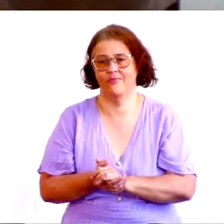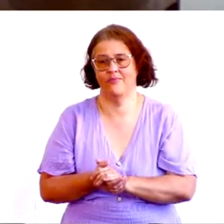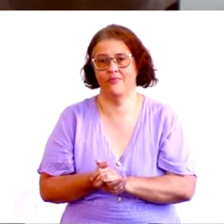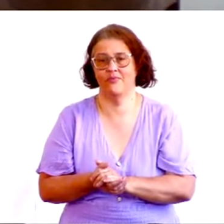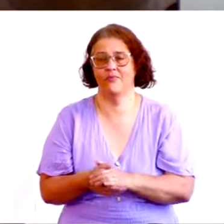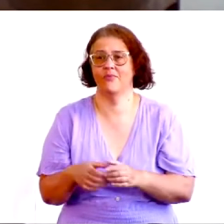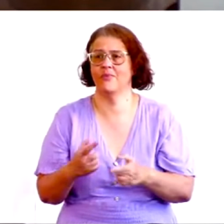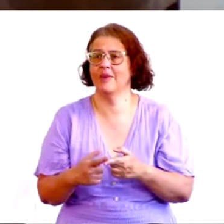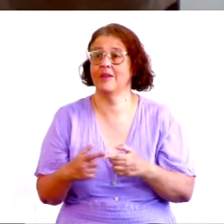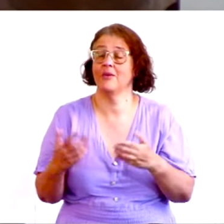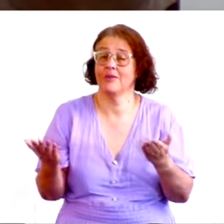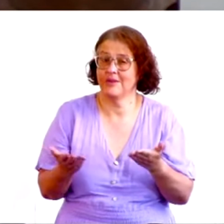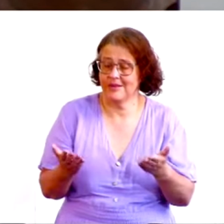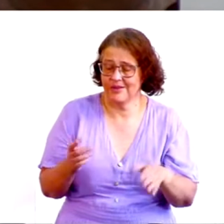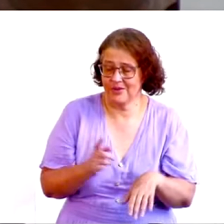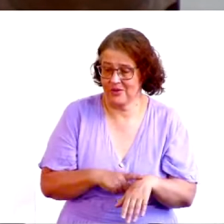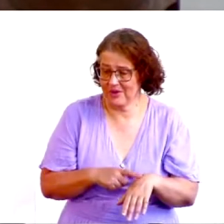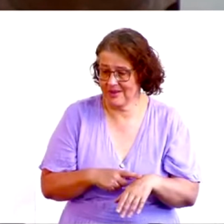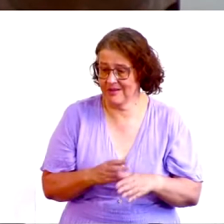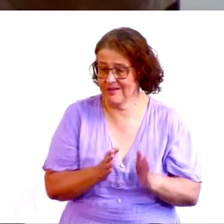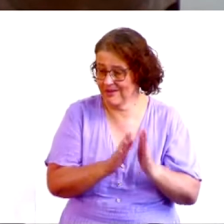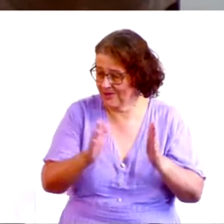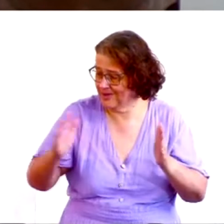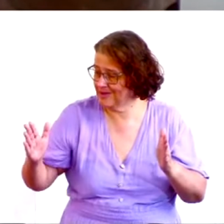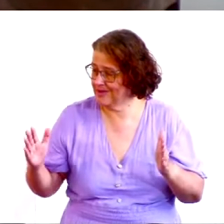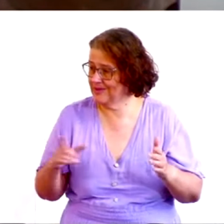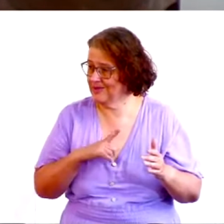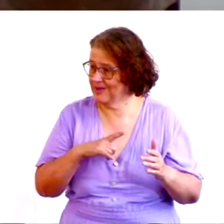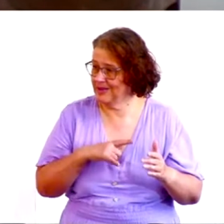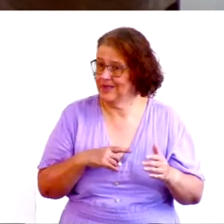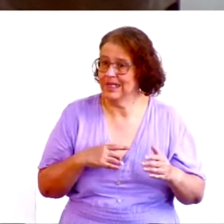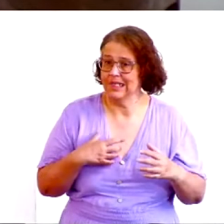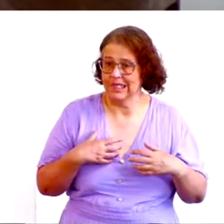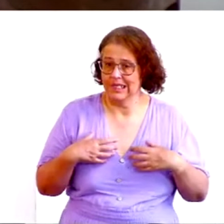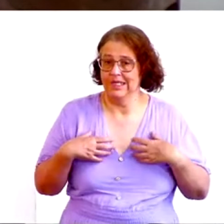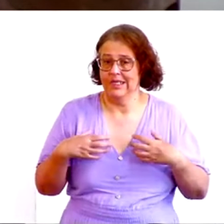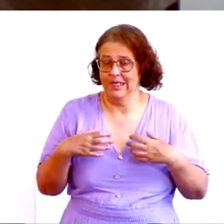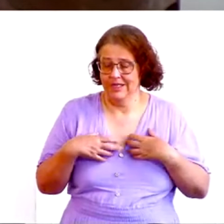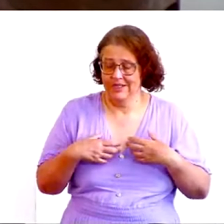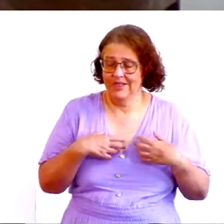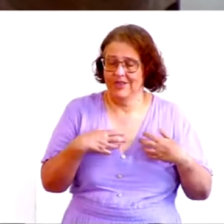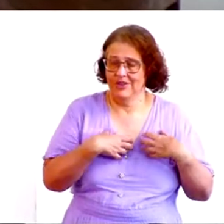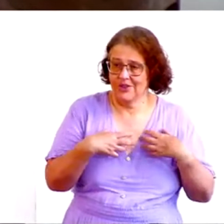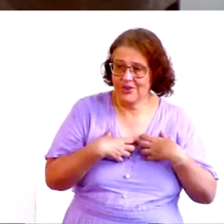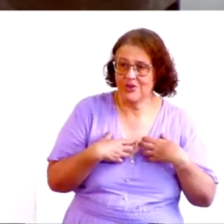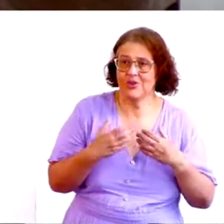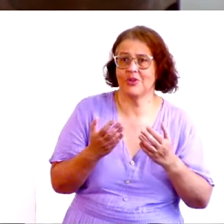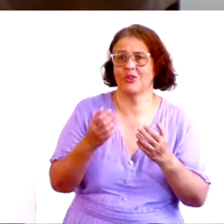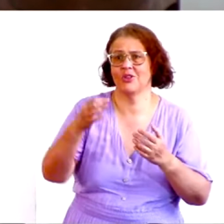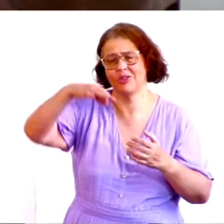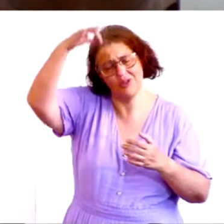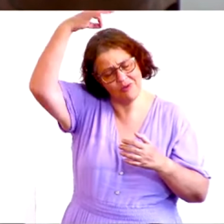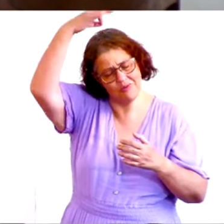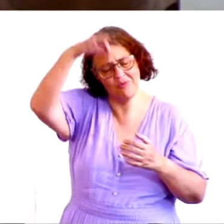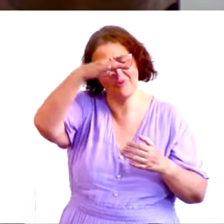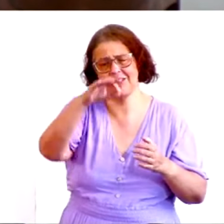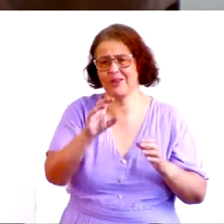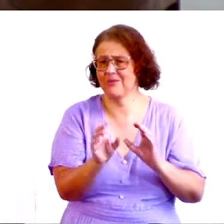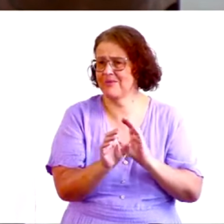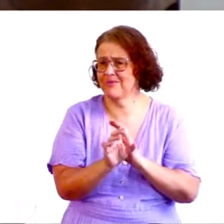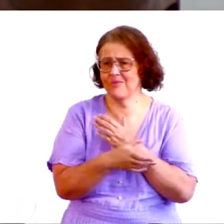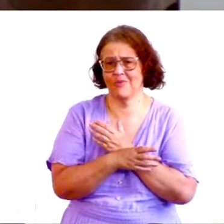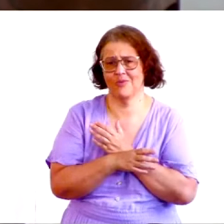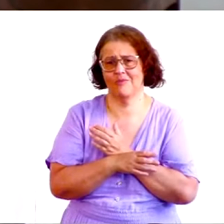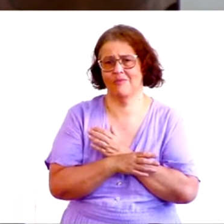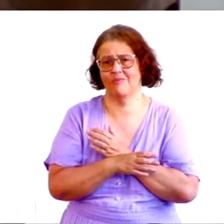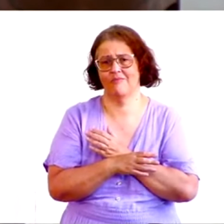espiritual Essas são horas para se buscar os bons conselhos se você não tem aproveitado o tempo do Natal